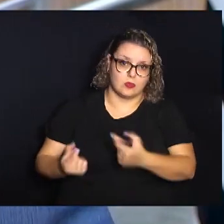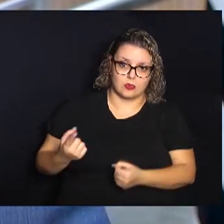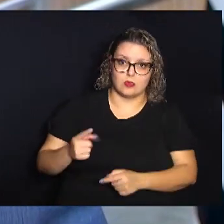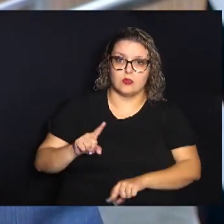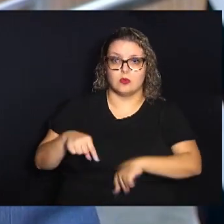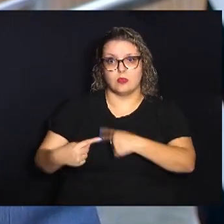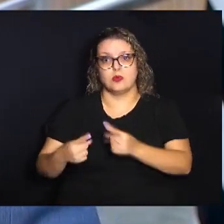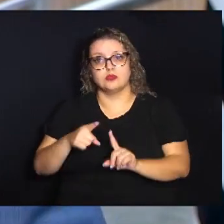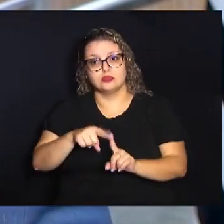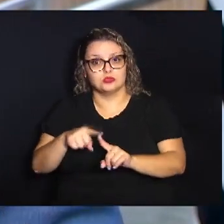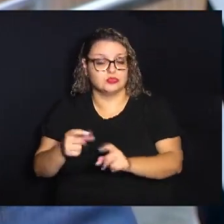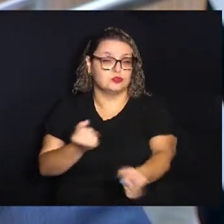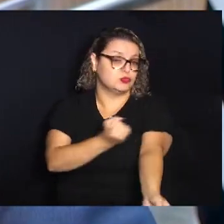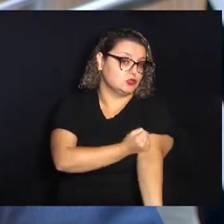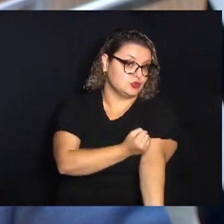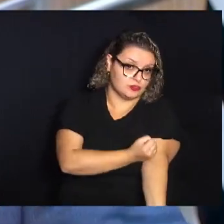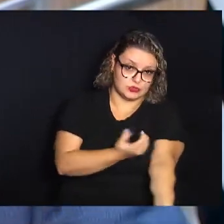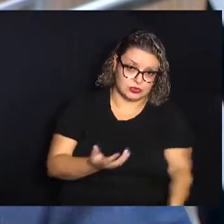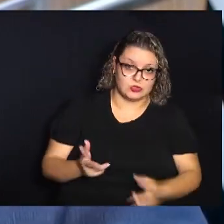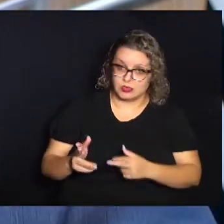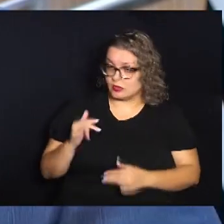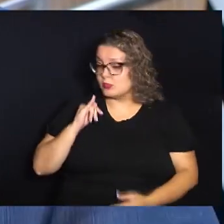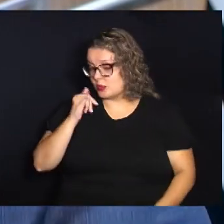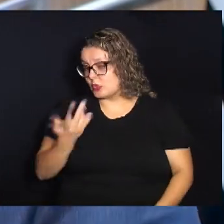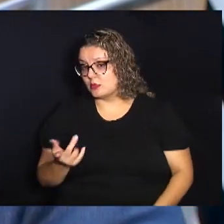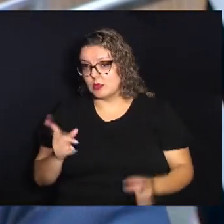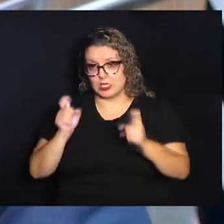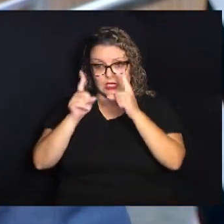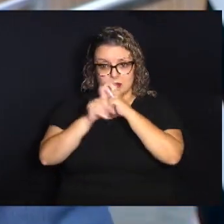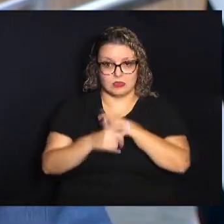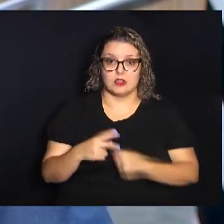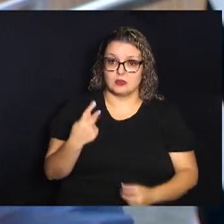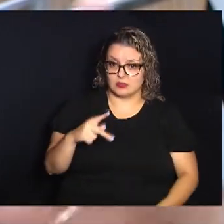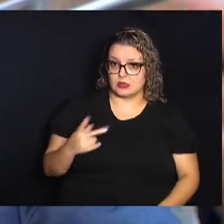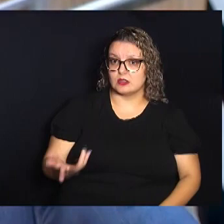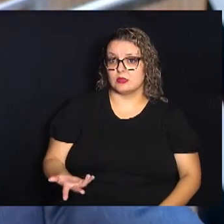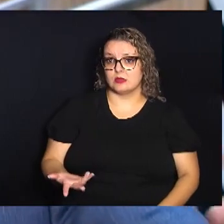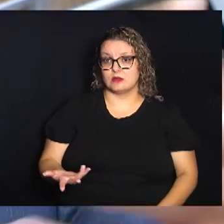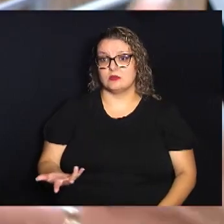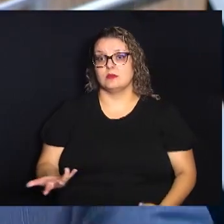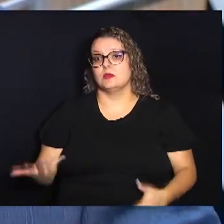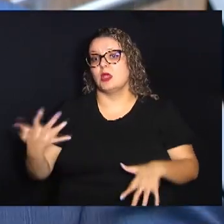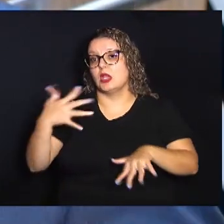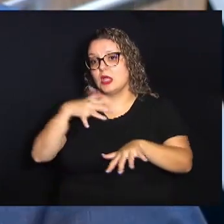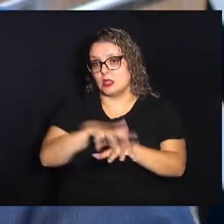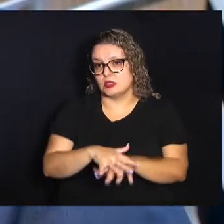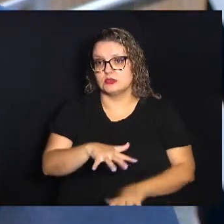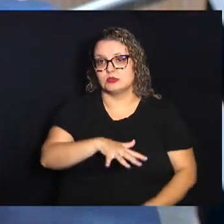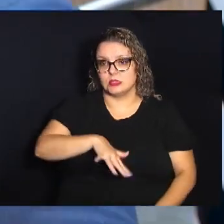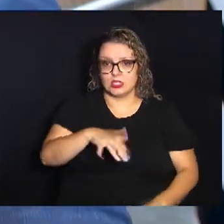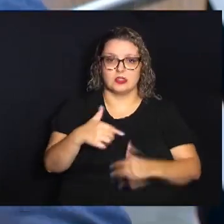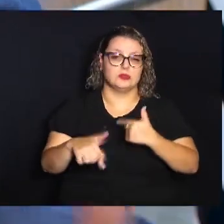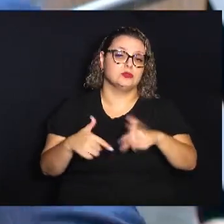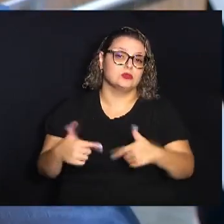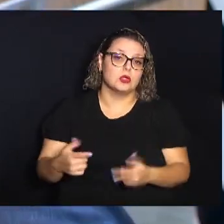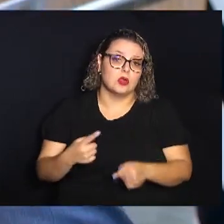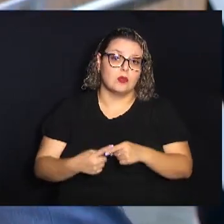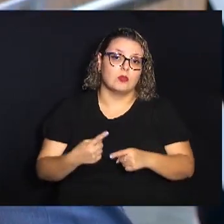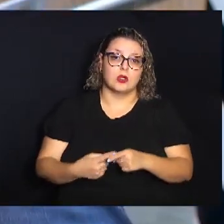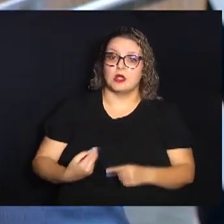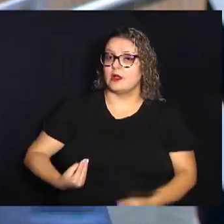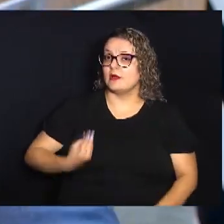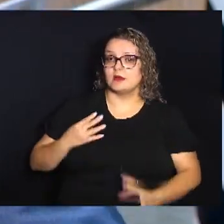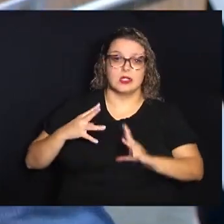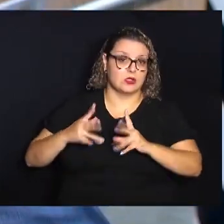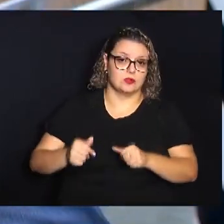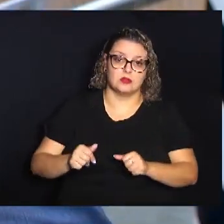vício. Então, e como você colocou, a dificuldade deles reintegrar o mercado de trabalho, porque a vida toda